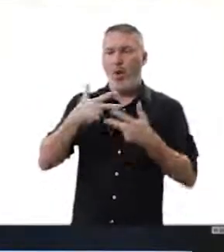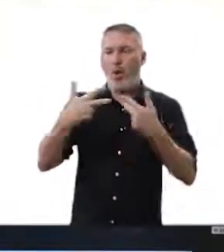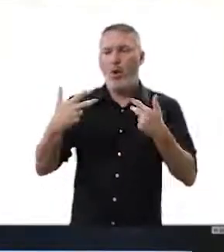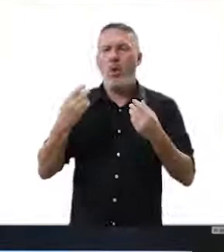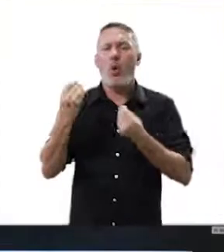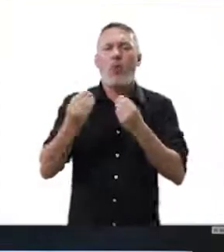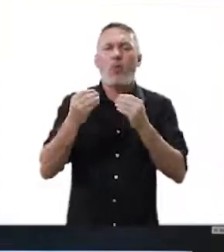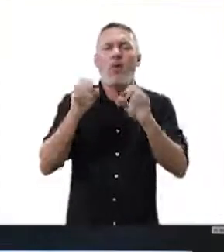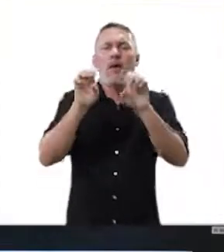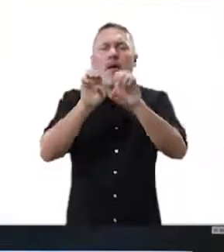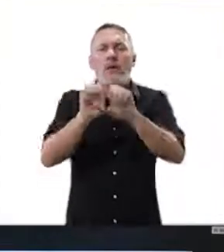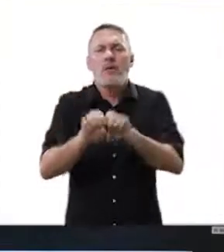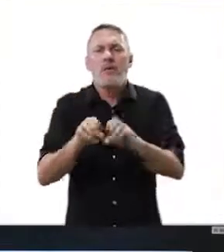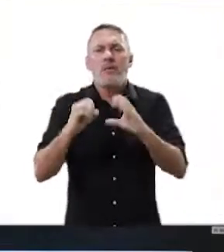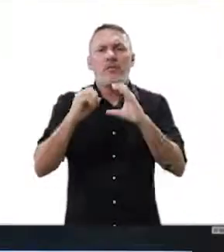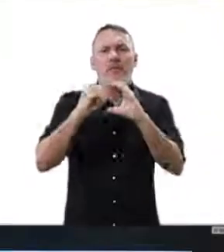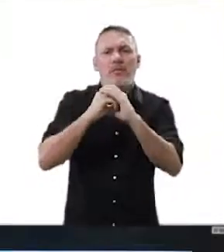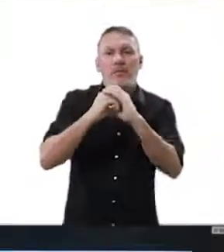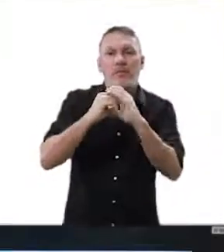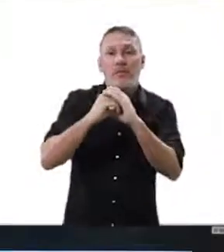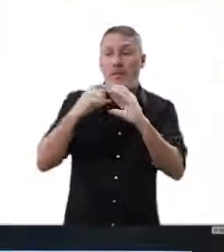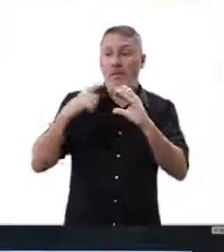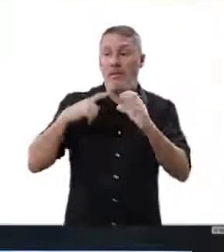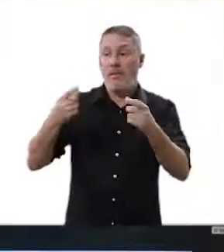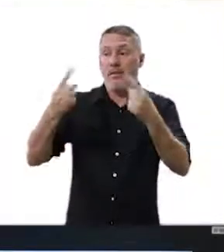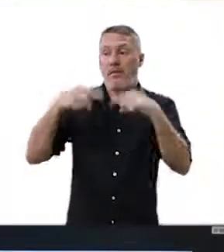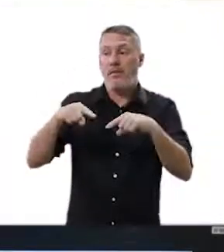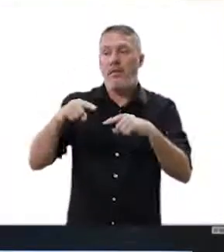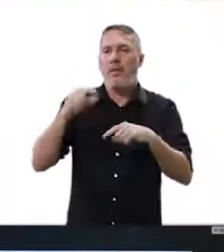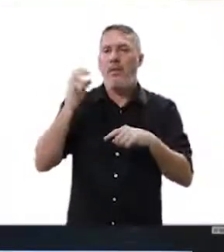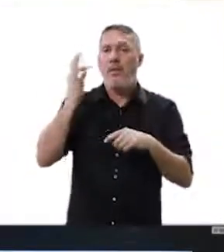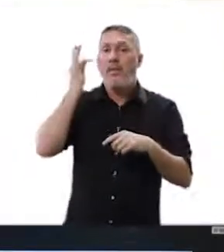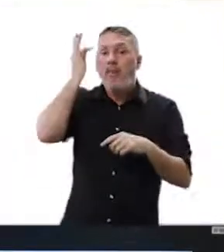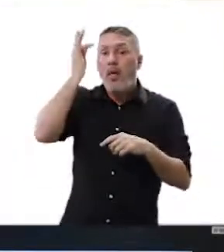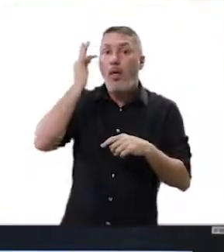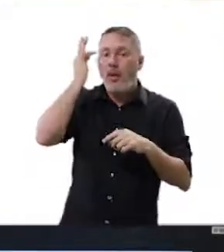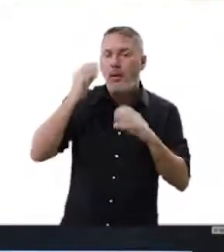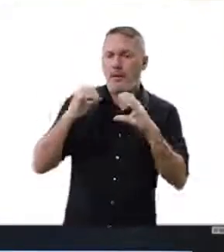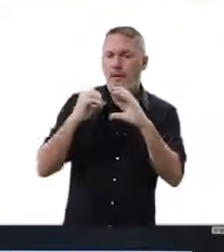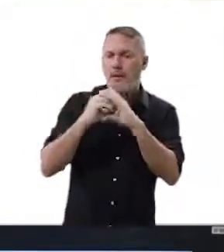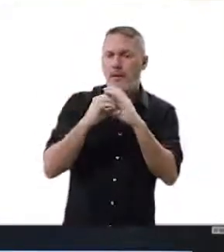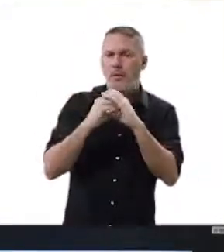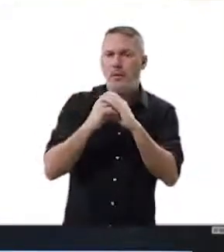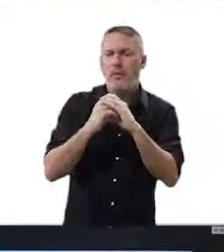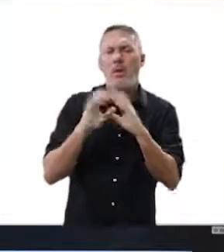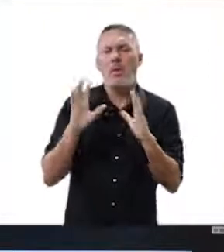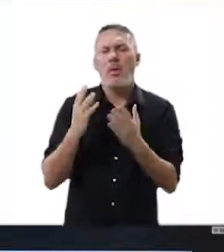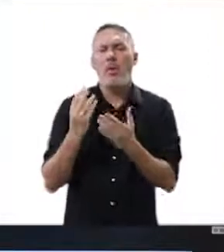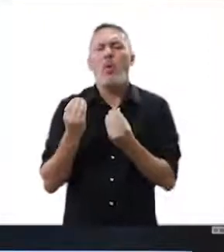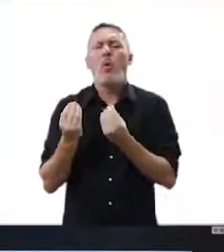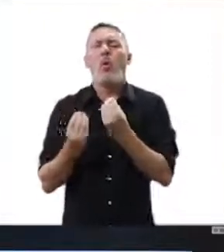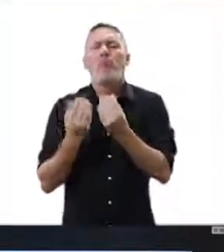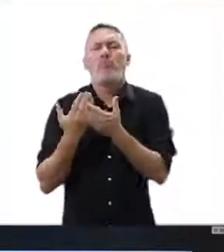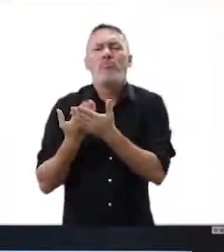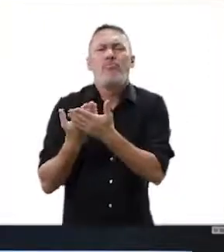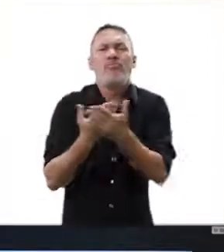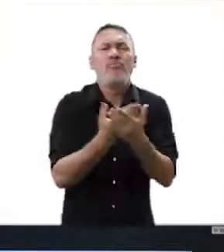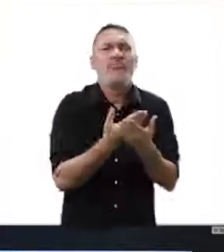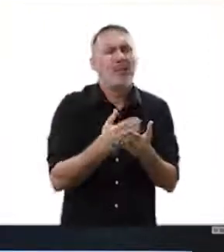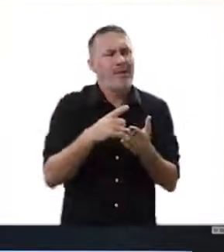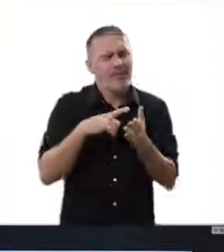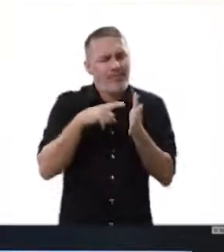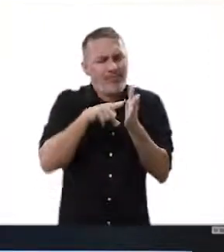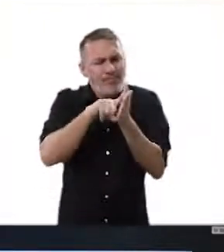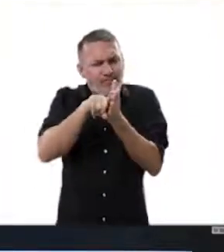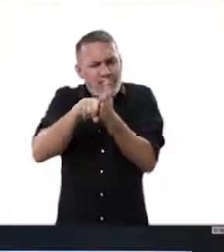isso, galera? Primeiro, uma célula ela é vista a nível microscópico. Então só foi possível se observar